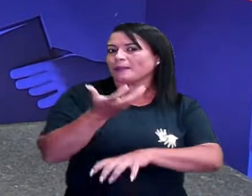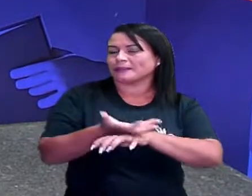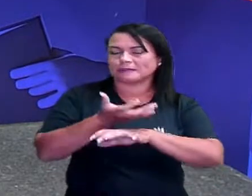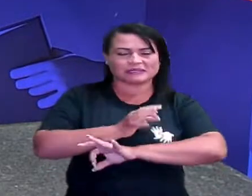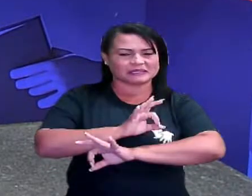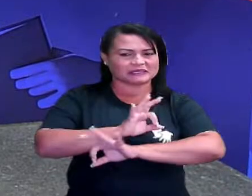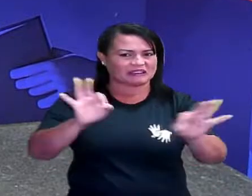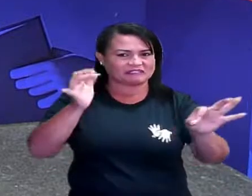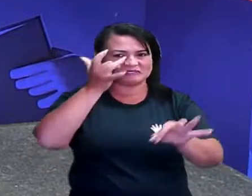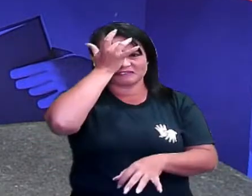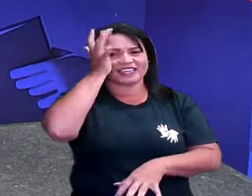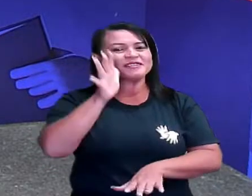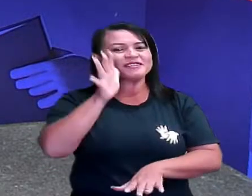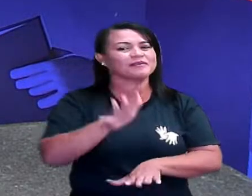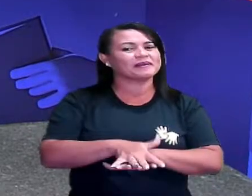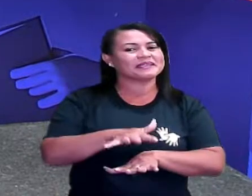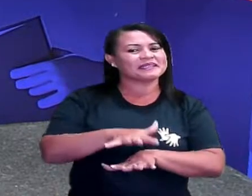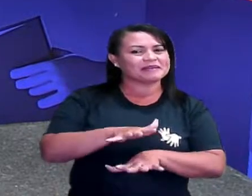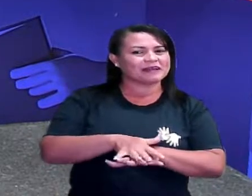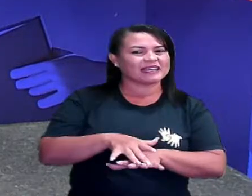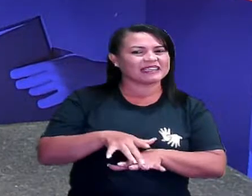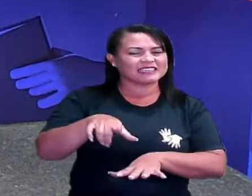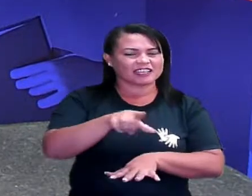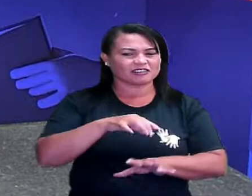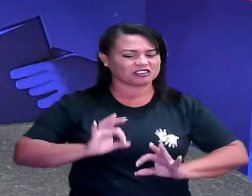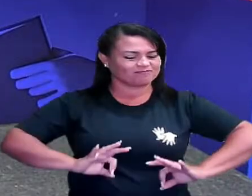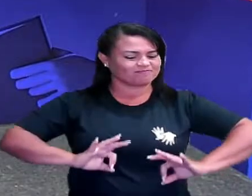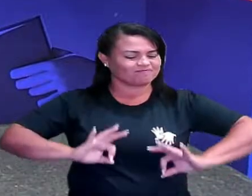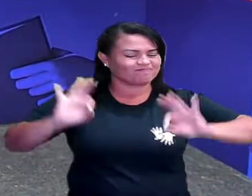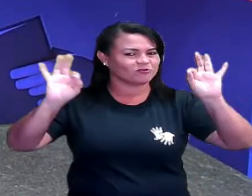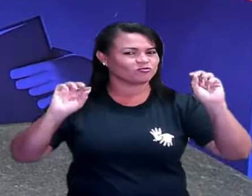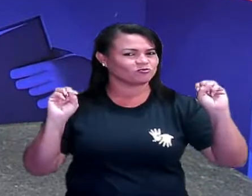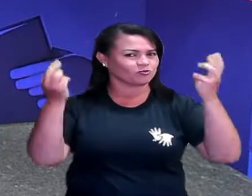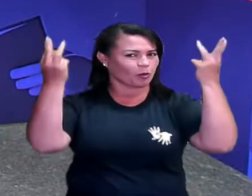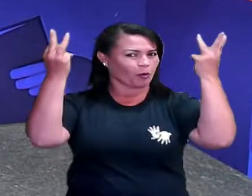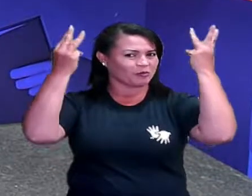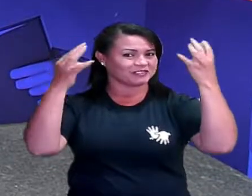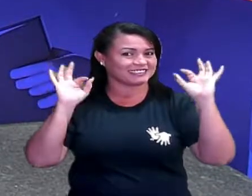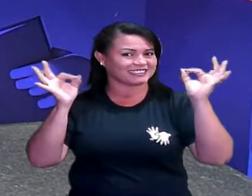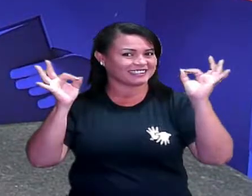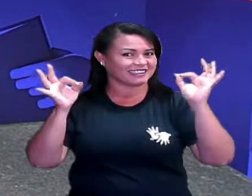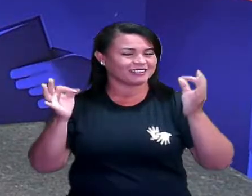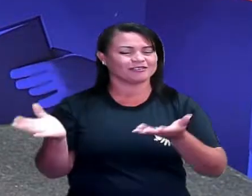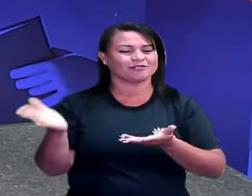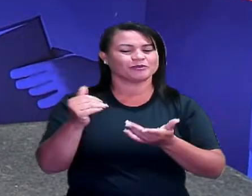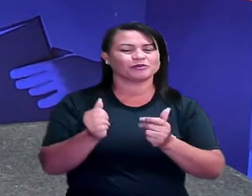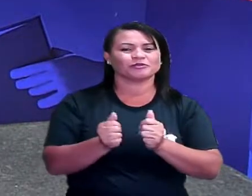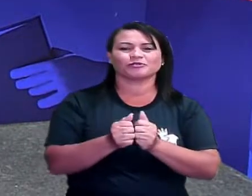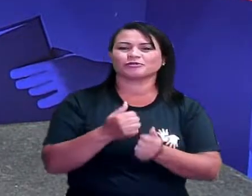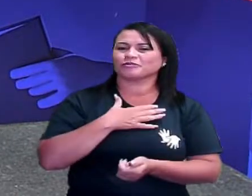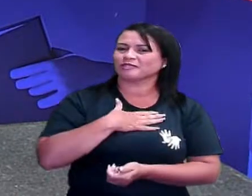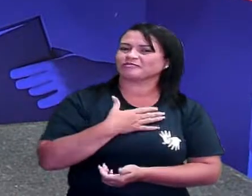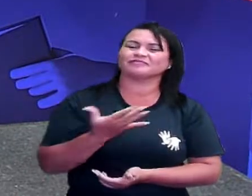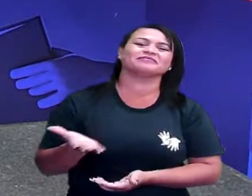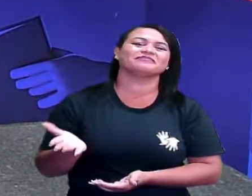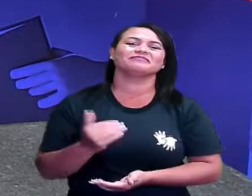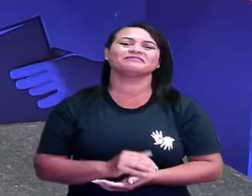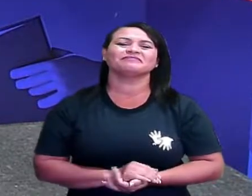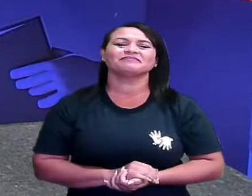Fácil demais. Matemática. Todo mundo aqui, ó, vai dar show, tá certo? Então, ó, vem